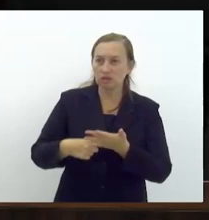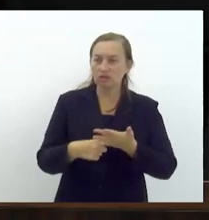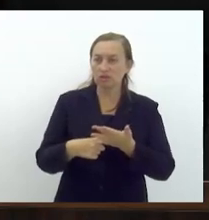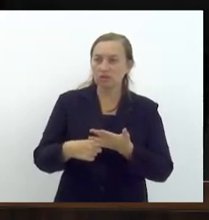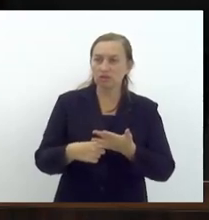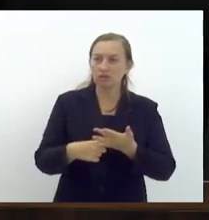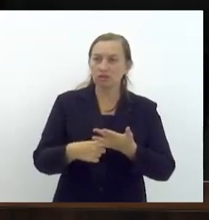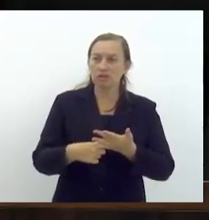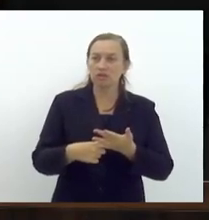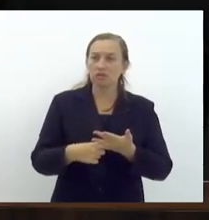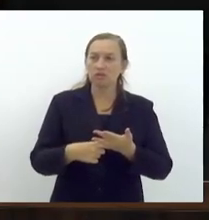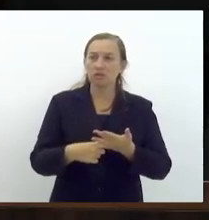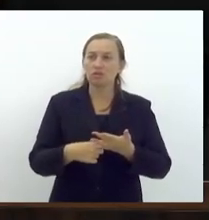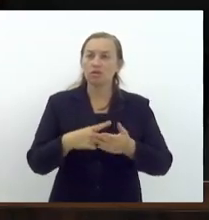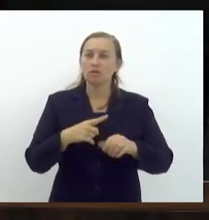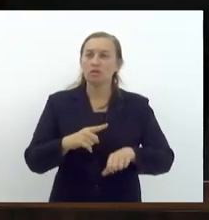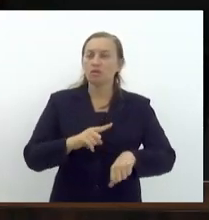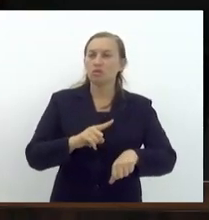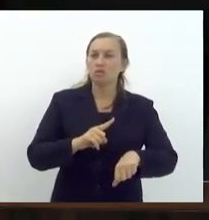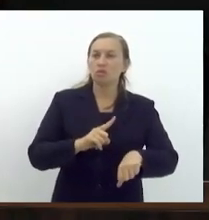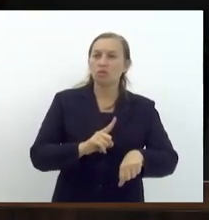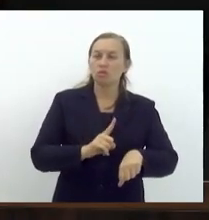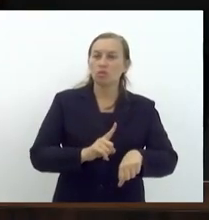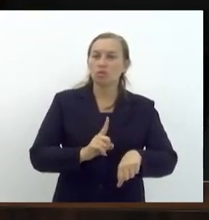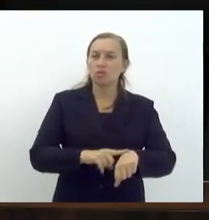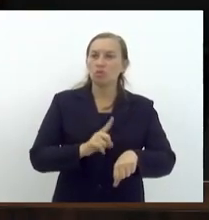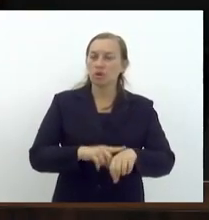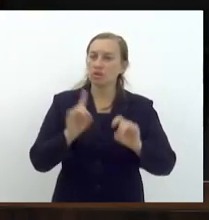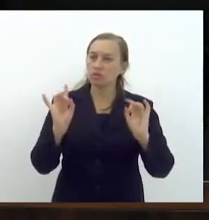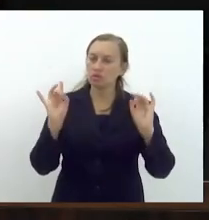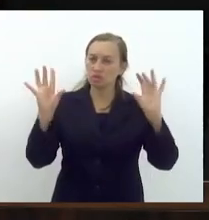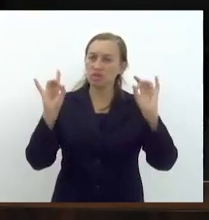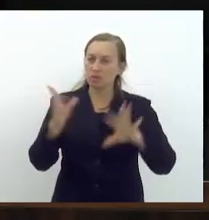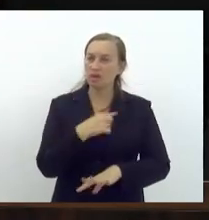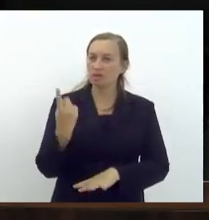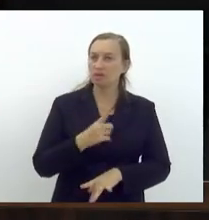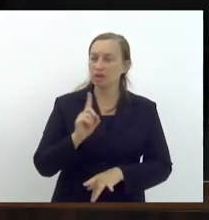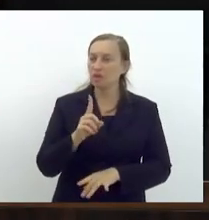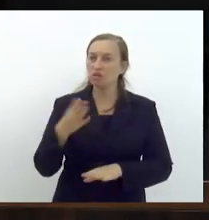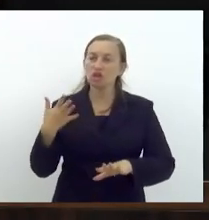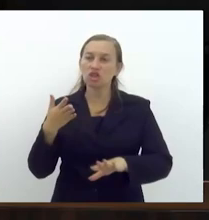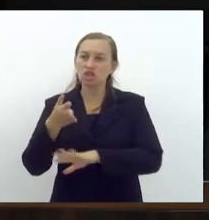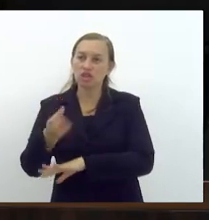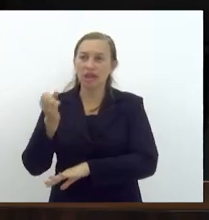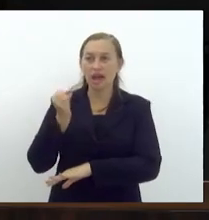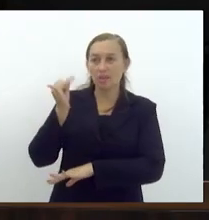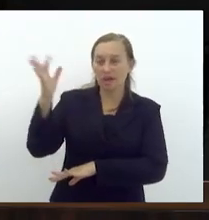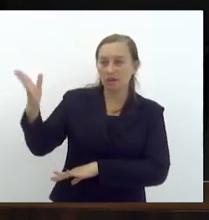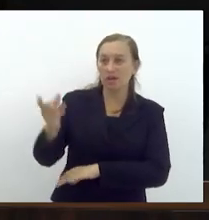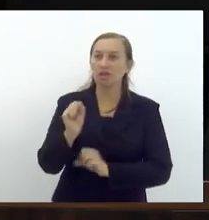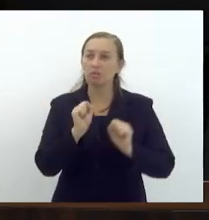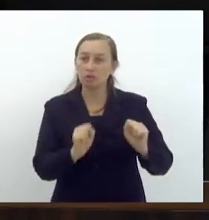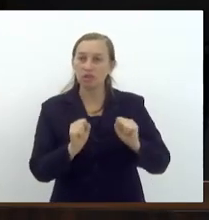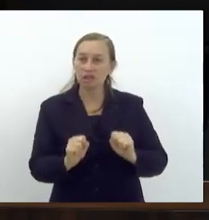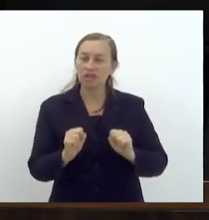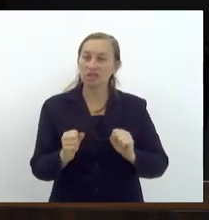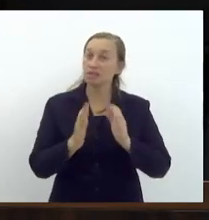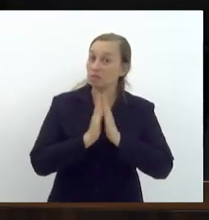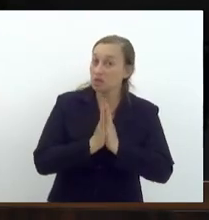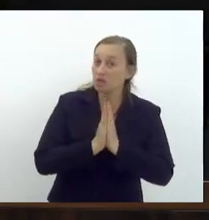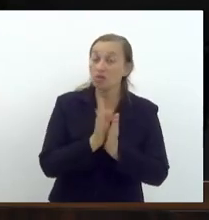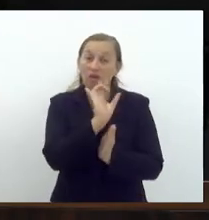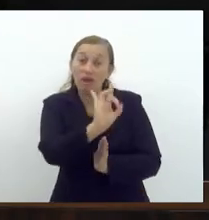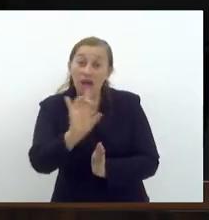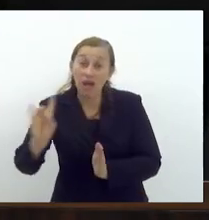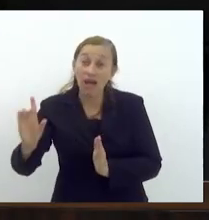Nossa que é o final então para não avançar a madrugada que a gente pudesse fazer esse apelo e